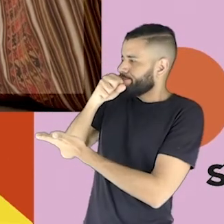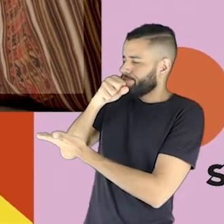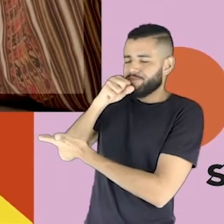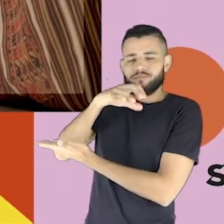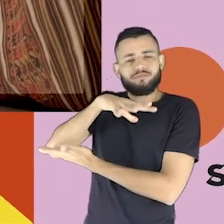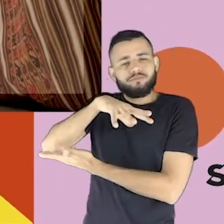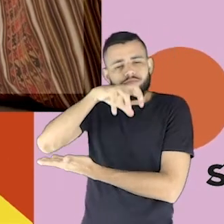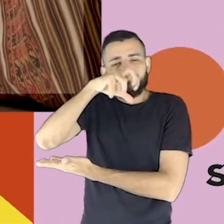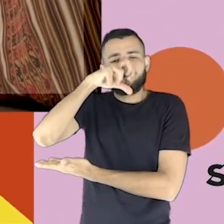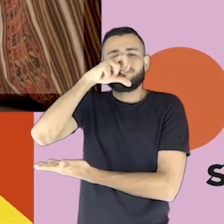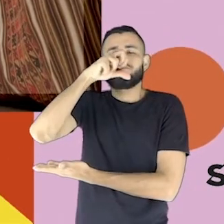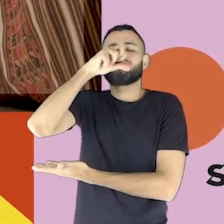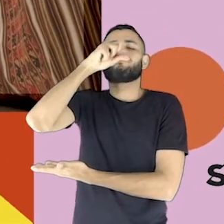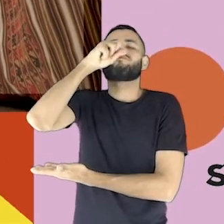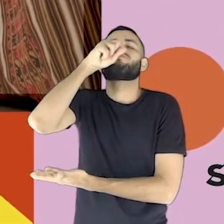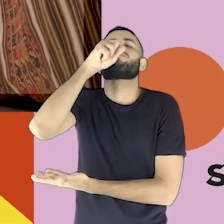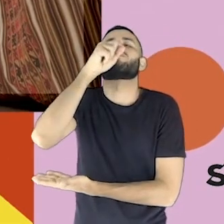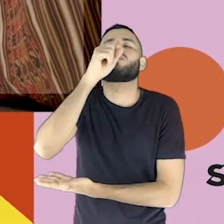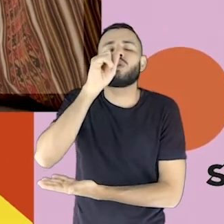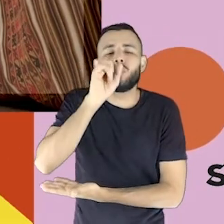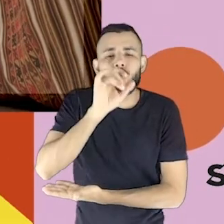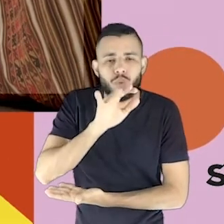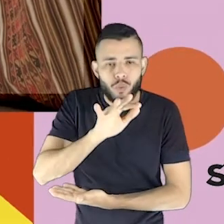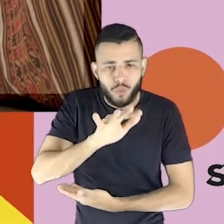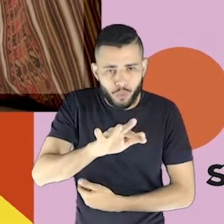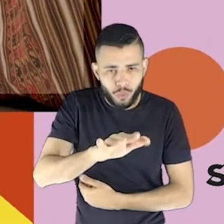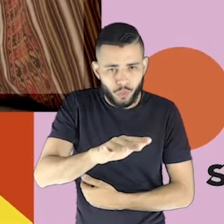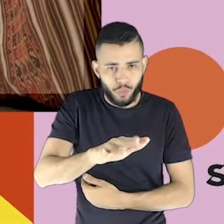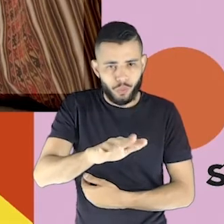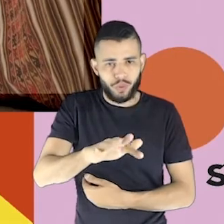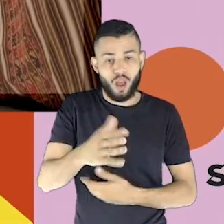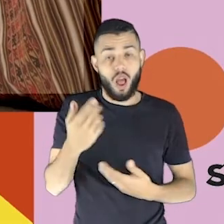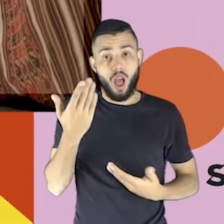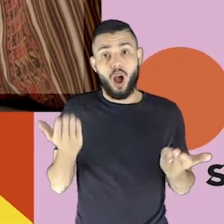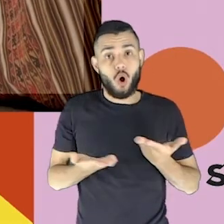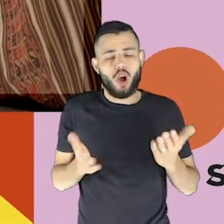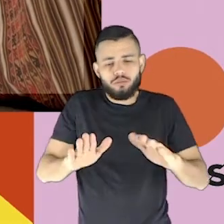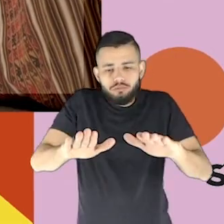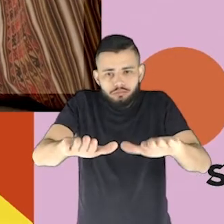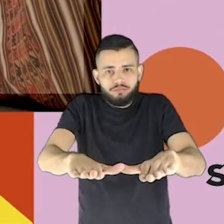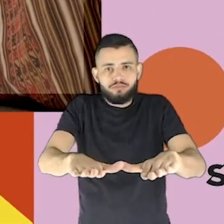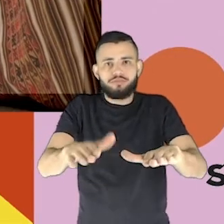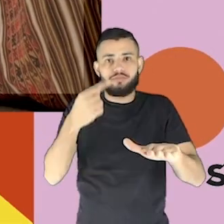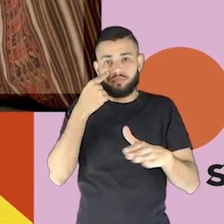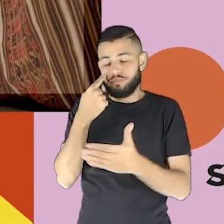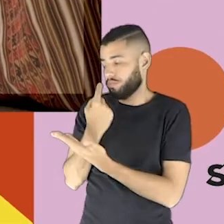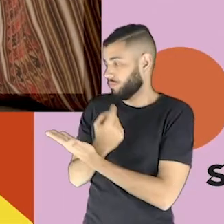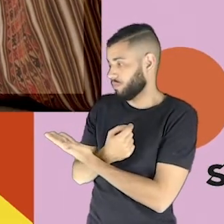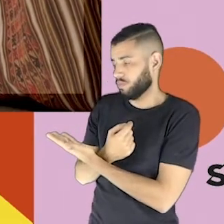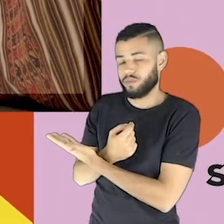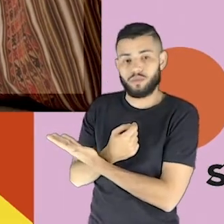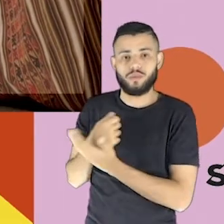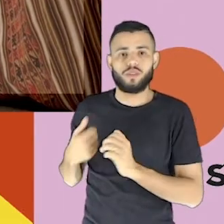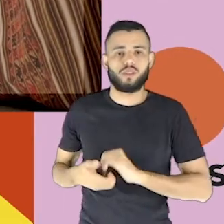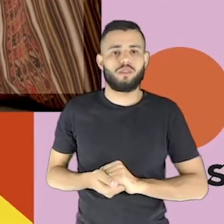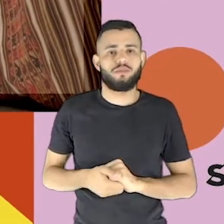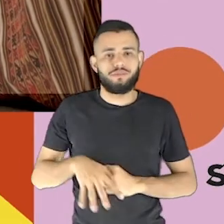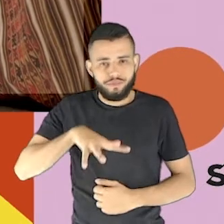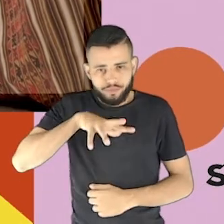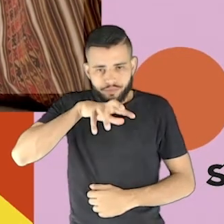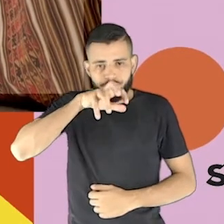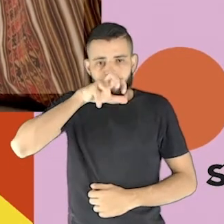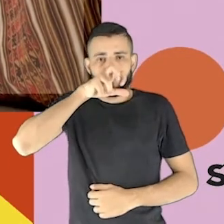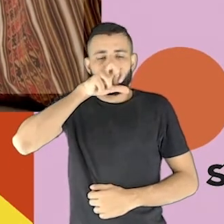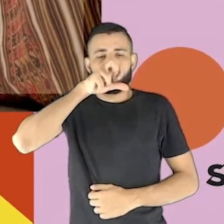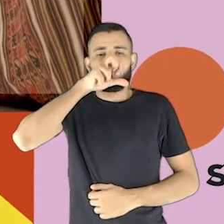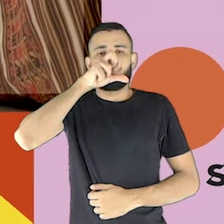Solta o ar, desço à frente, vou relaxar os braços à frente, ó. Enche profundo. Solta o ar, vai relaxando